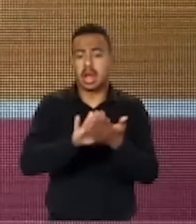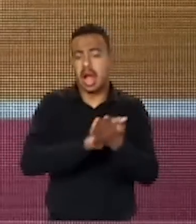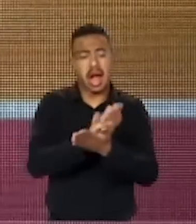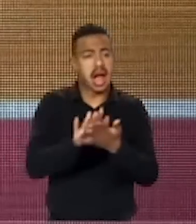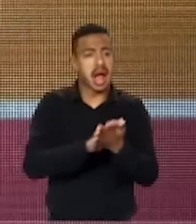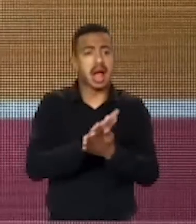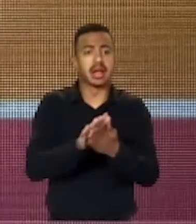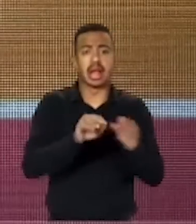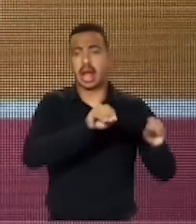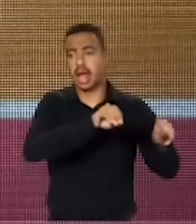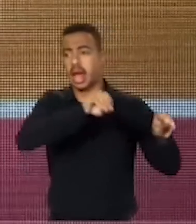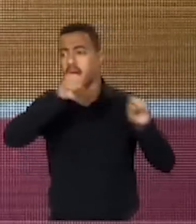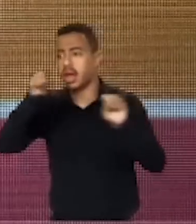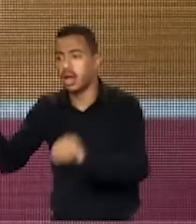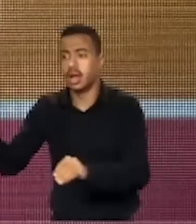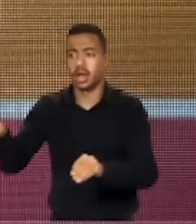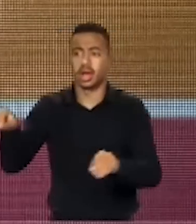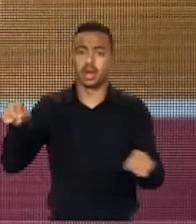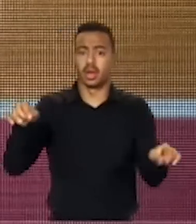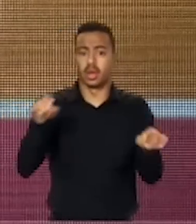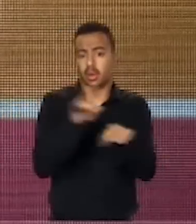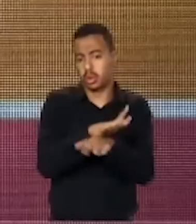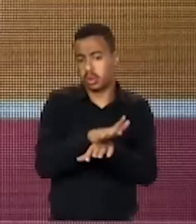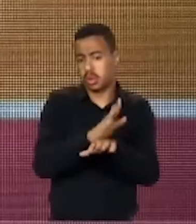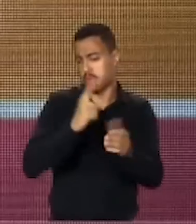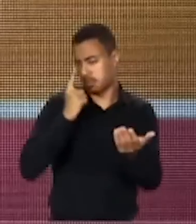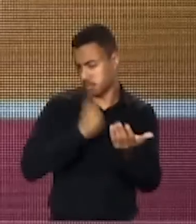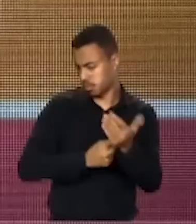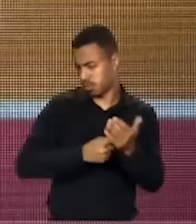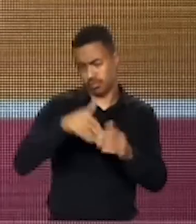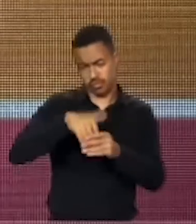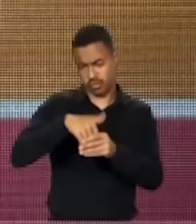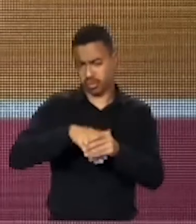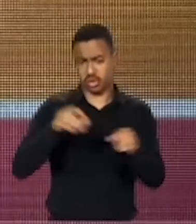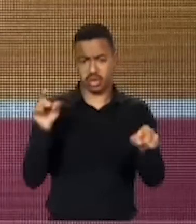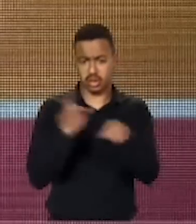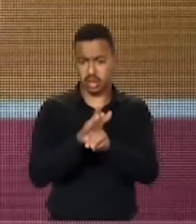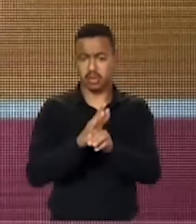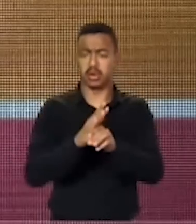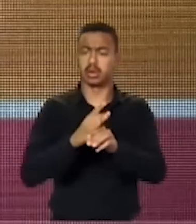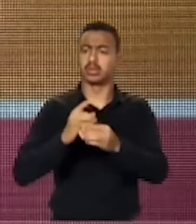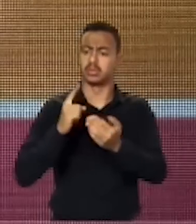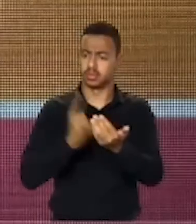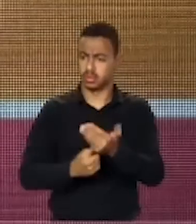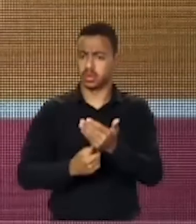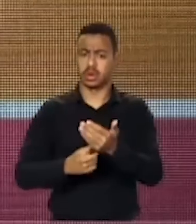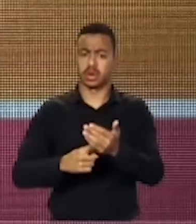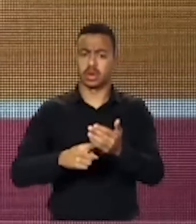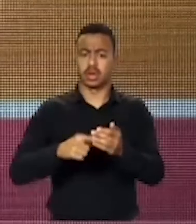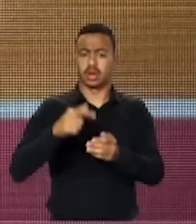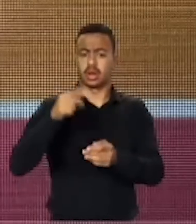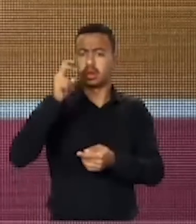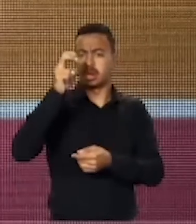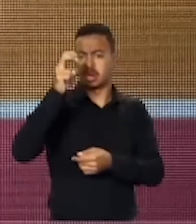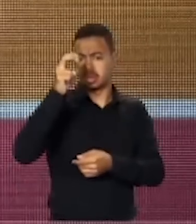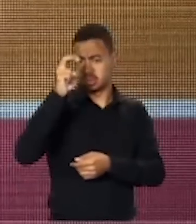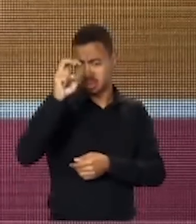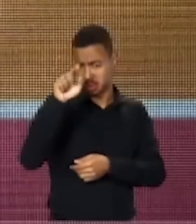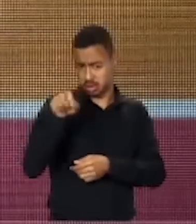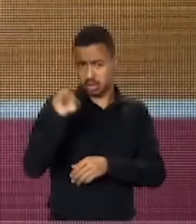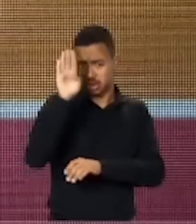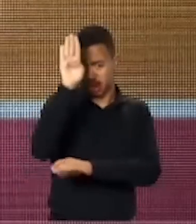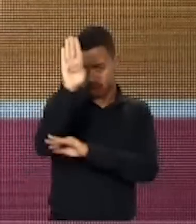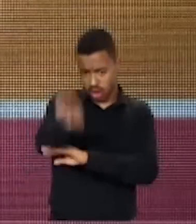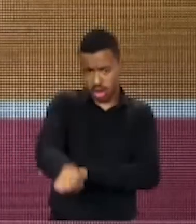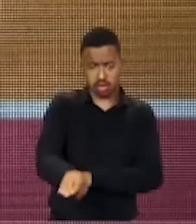nada de adiamento do término da votação. A votação termina às 17 horas, como programado,